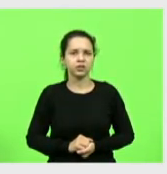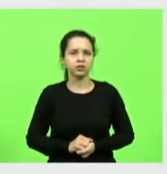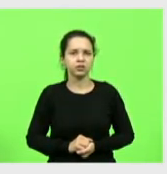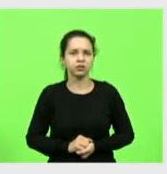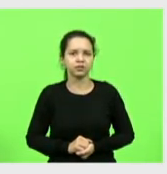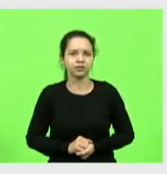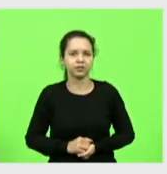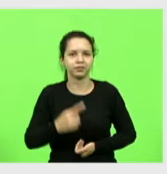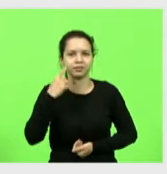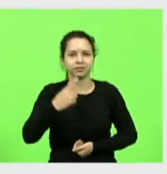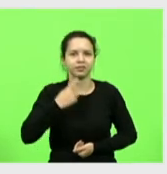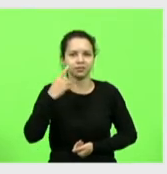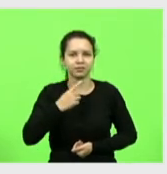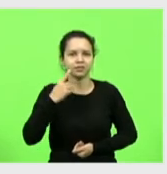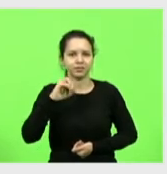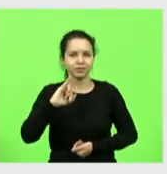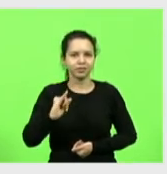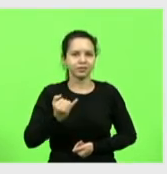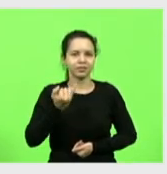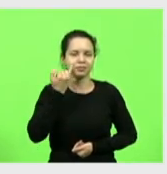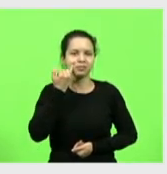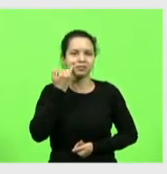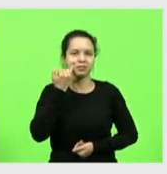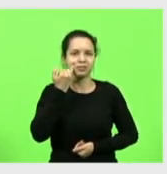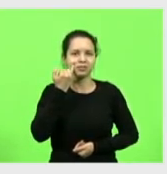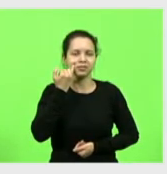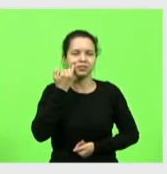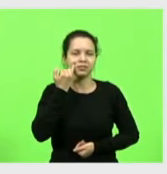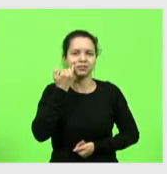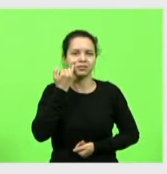Como vota deputado Gessé Lopes?